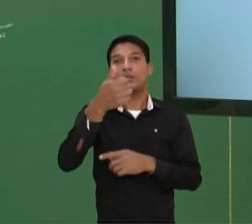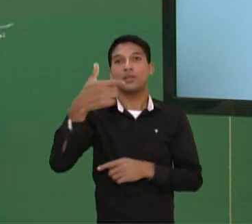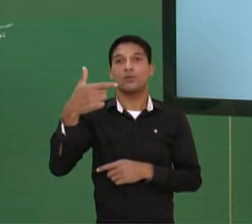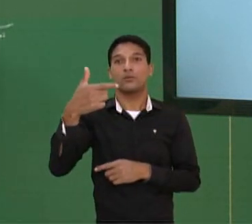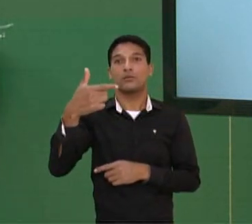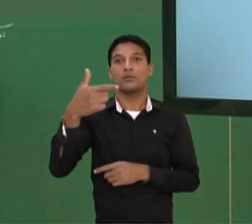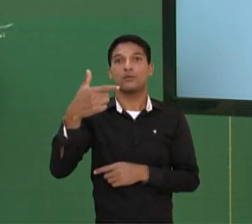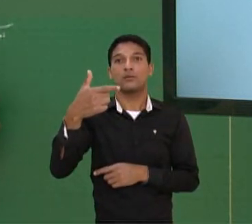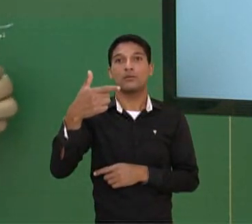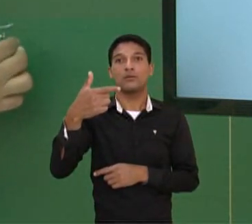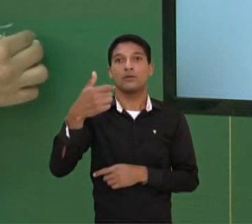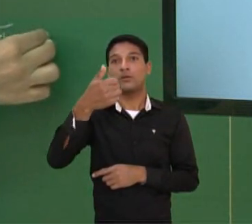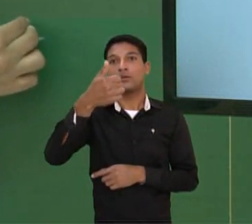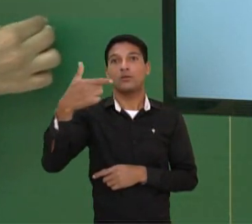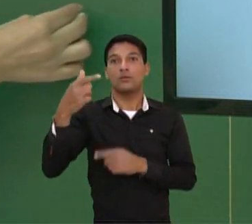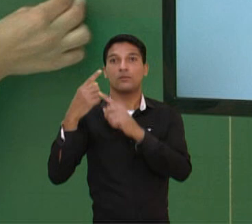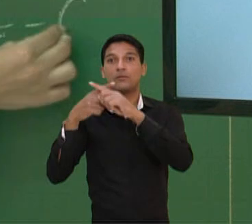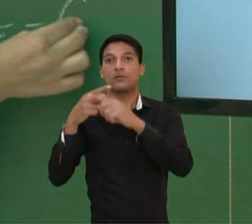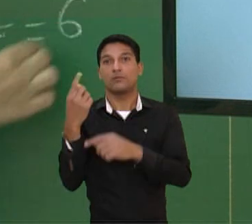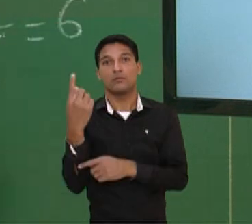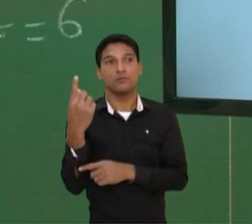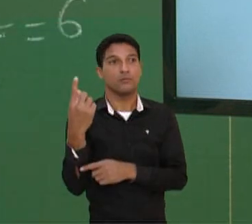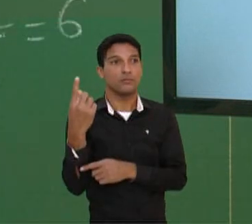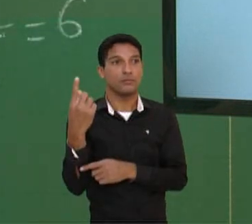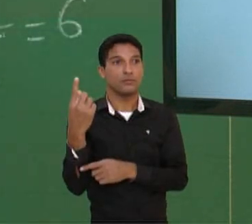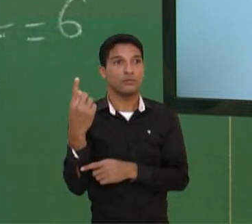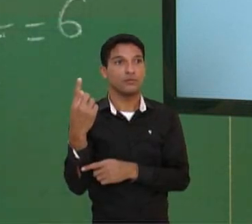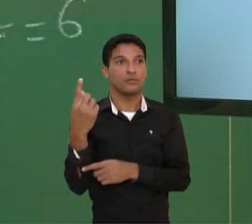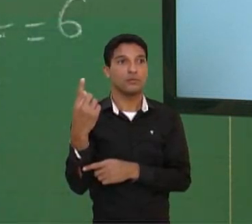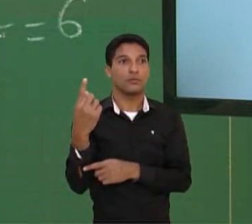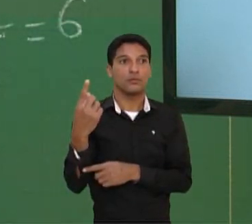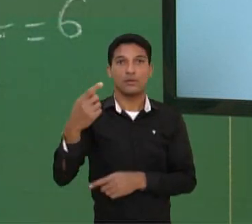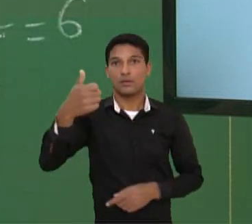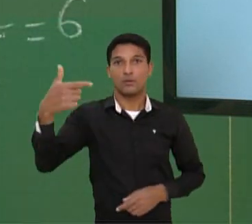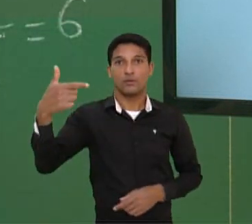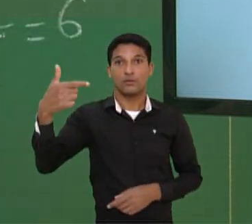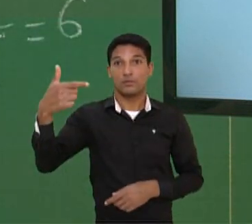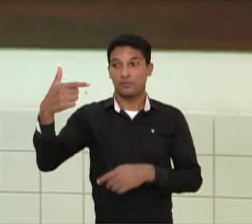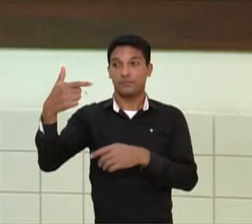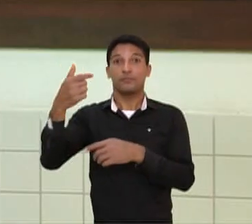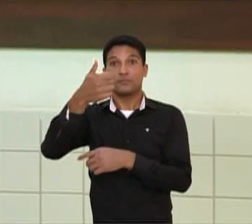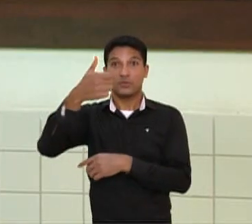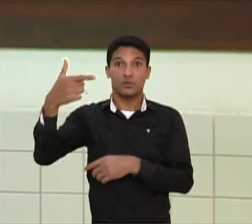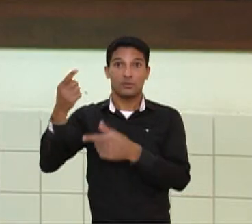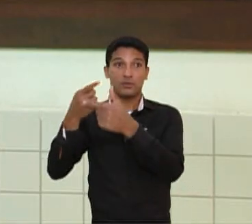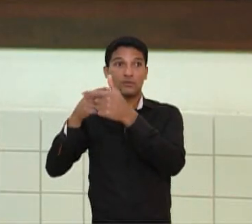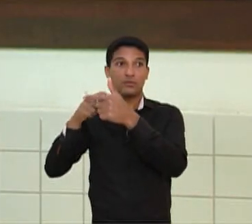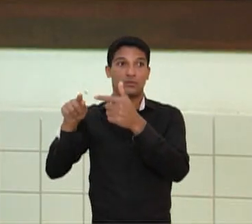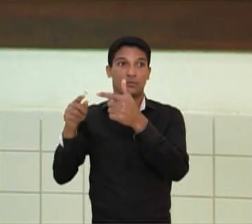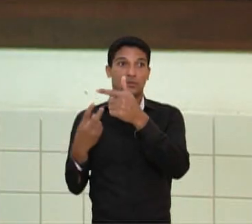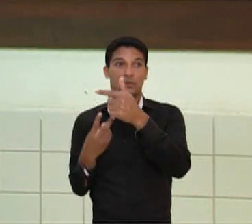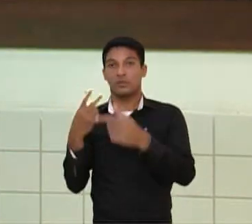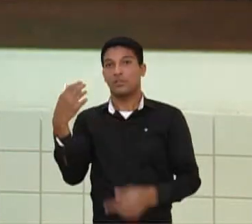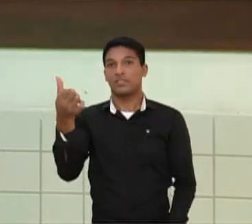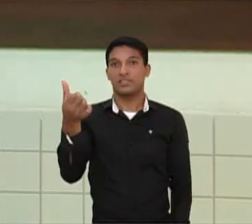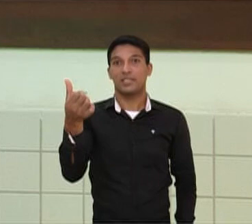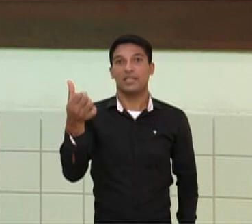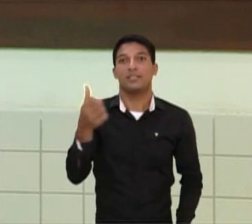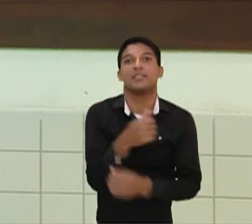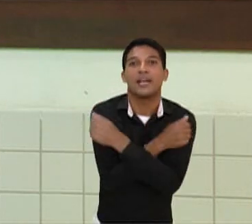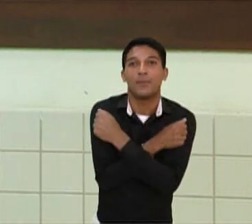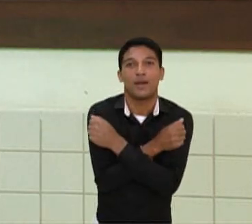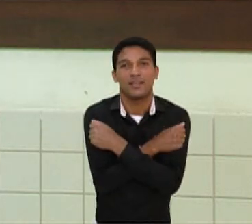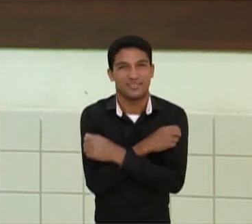e 2 vezes 1, que é 2. 12 divididos por 2, 6 abraços, conforme a gente tinha visto lá